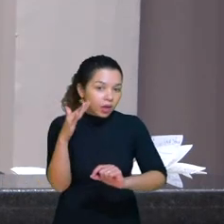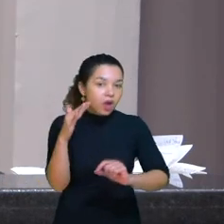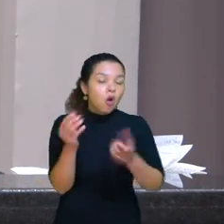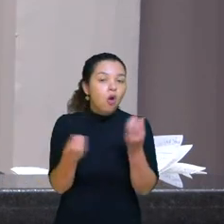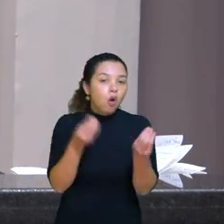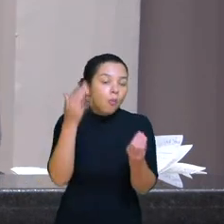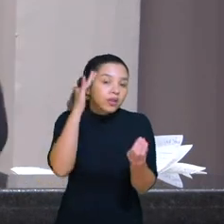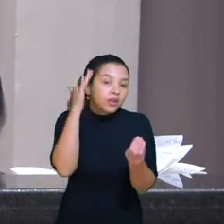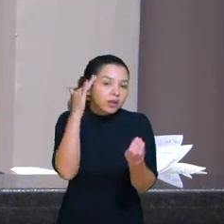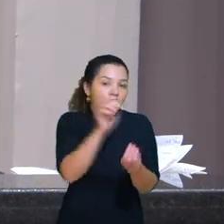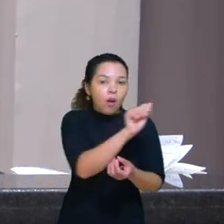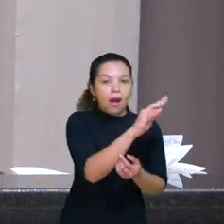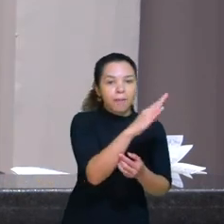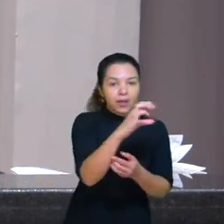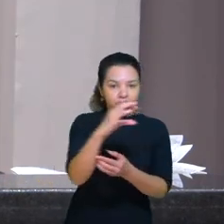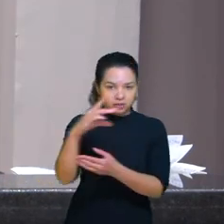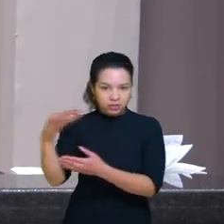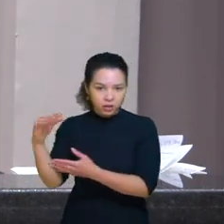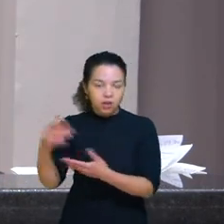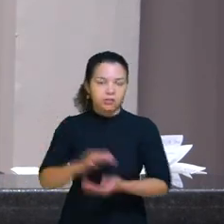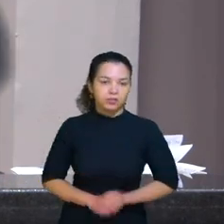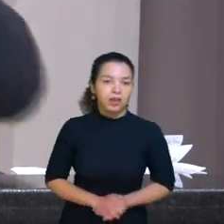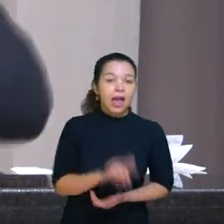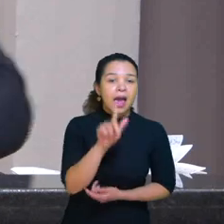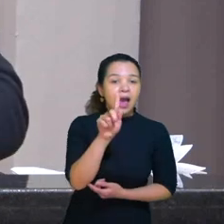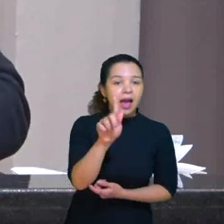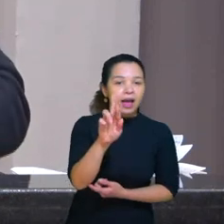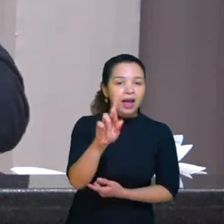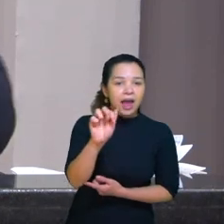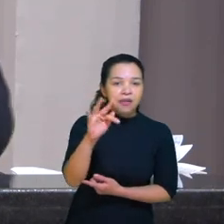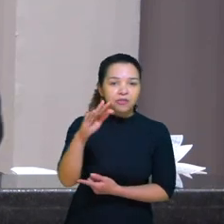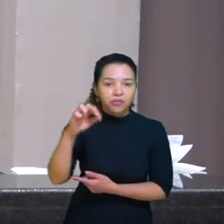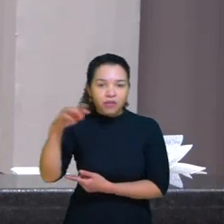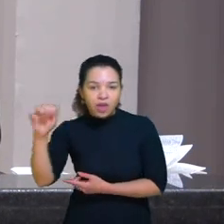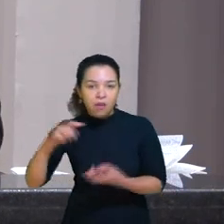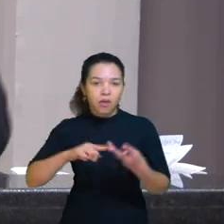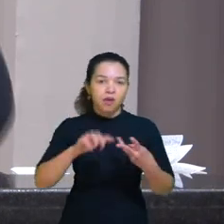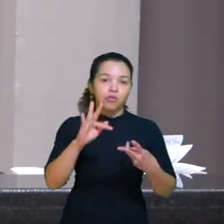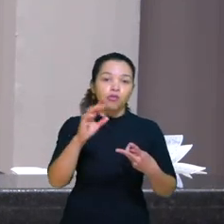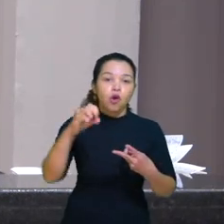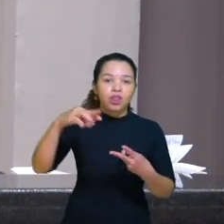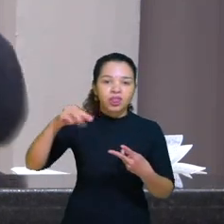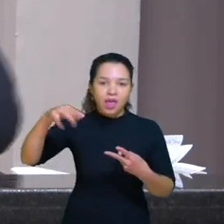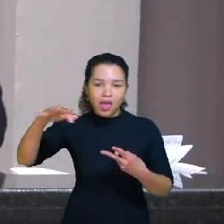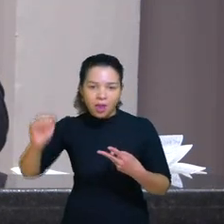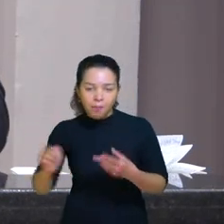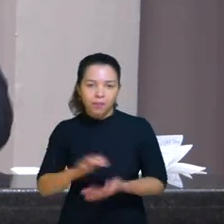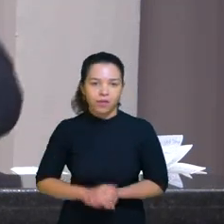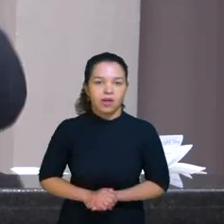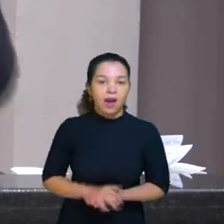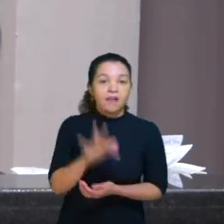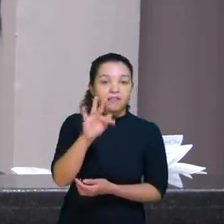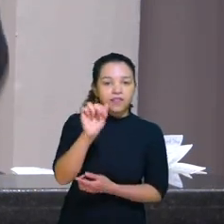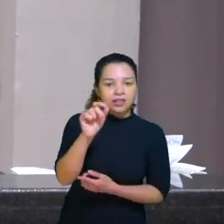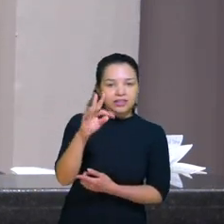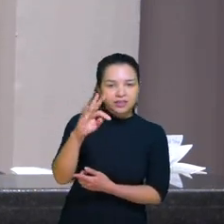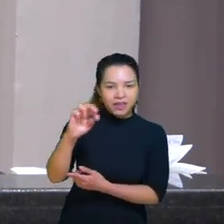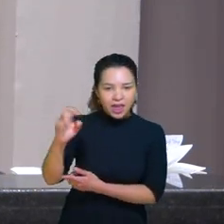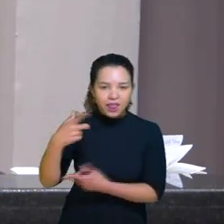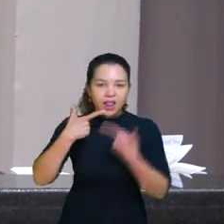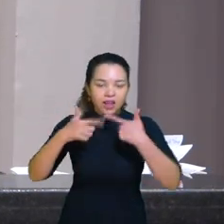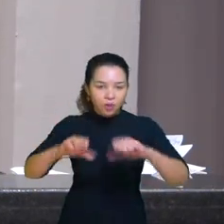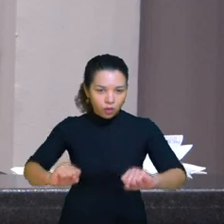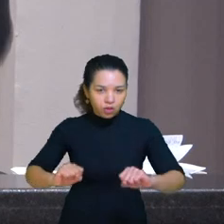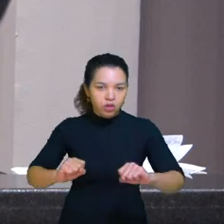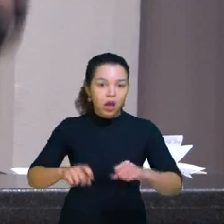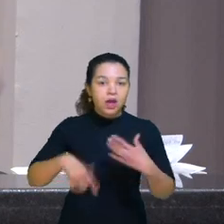estamos aprendendo hoje o a grafema o grafema e o fonema estamos aprendendo hoje a faceta linguística aí ele chega na primeiro ano do